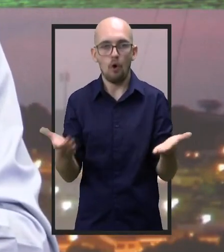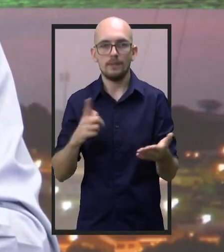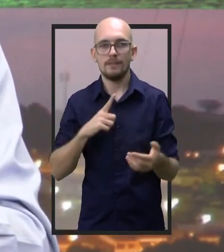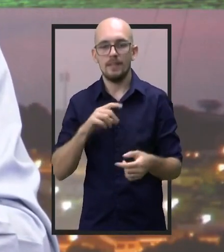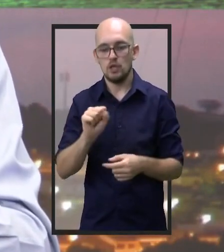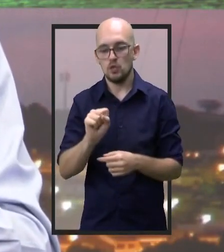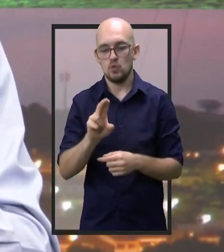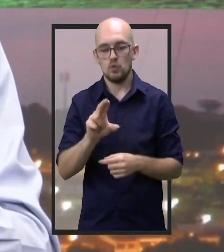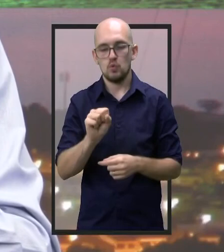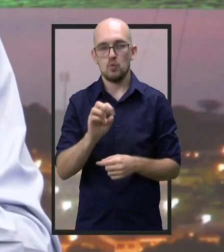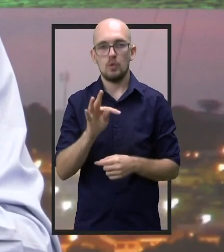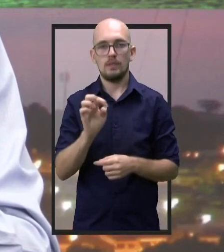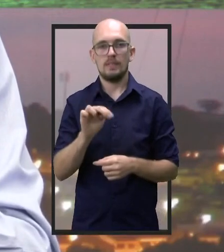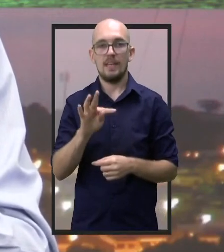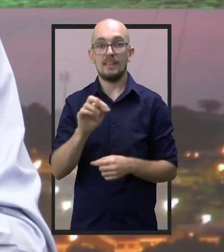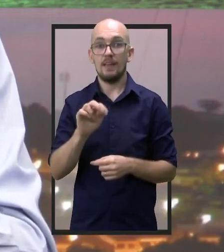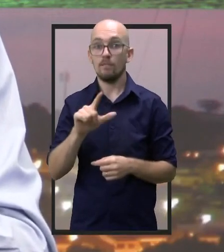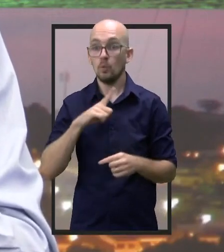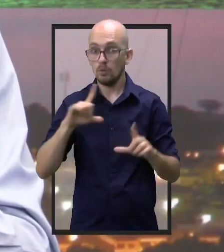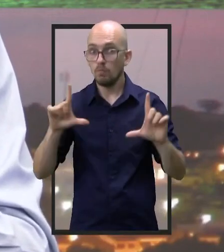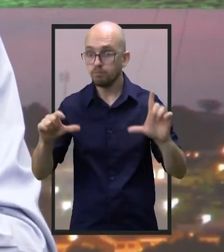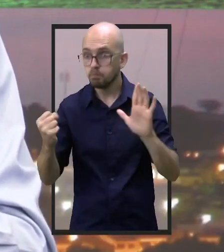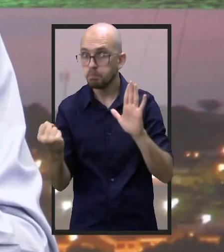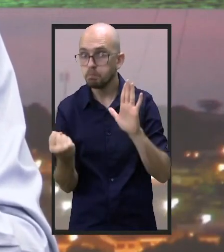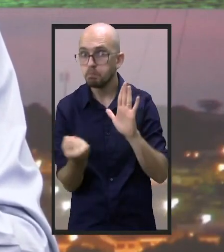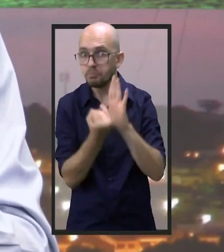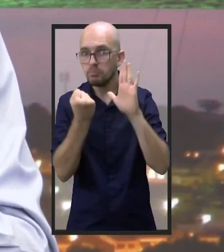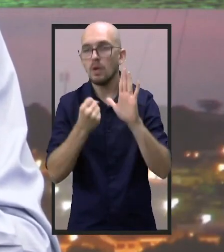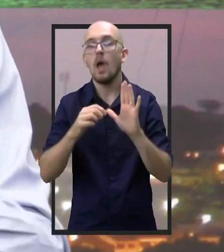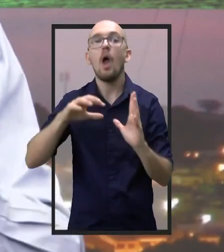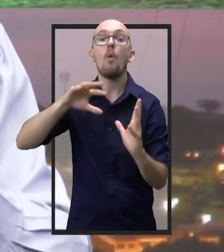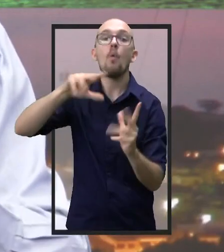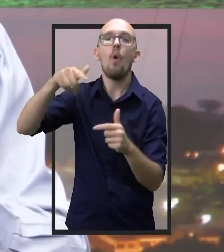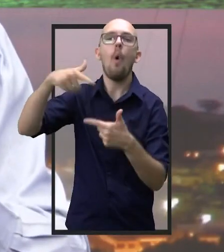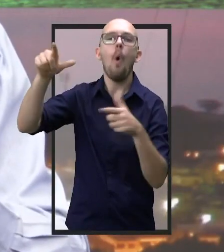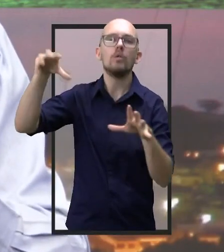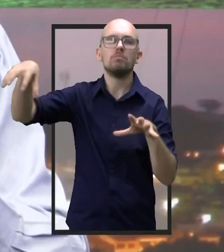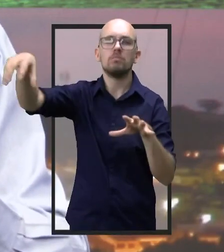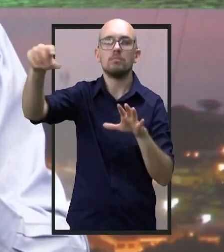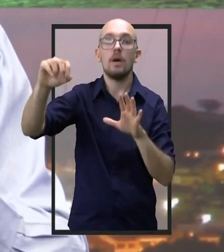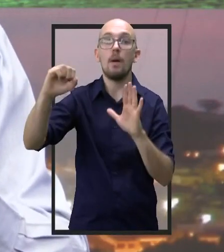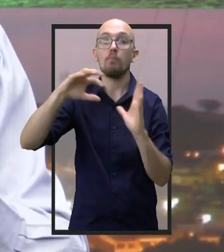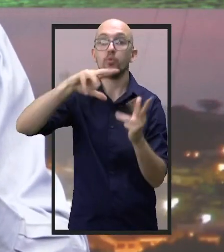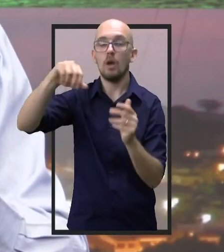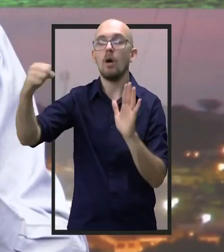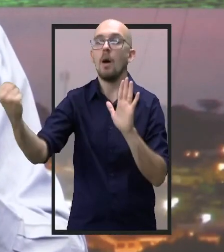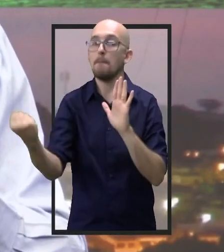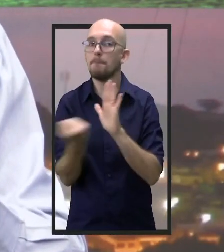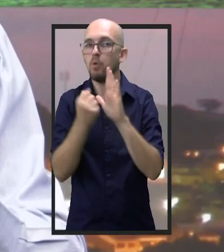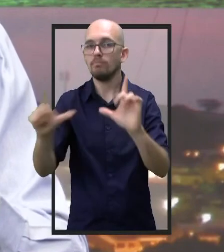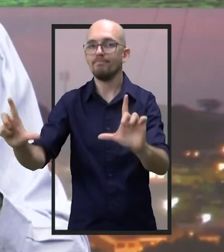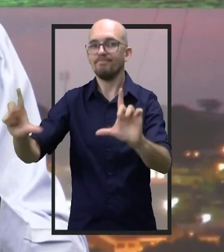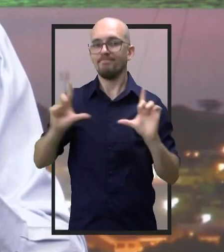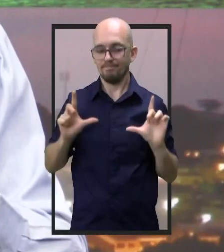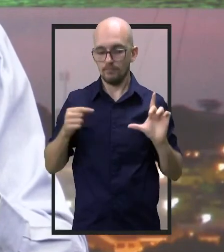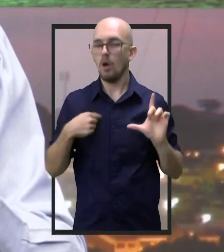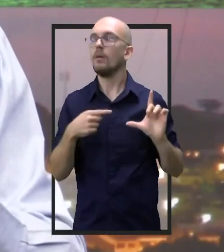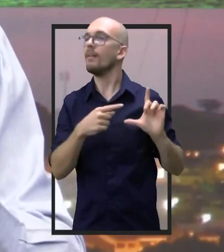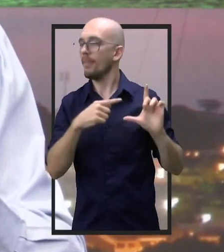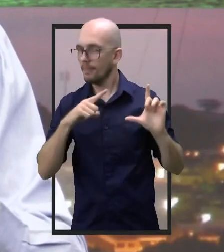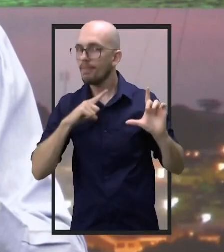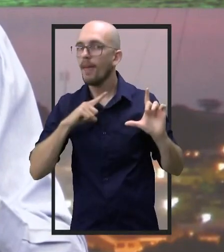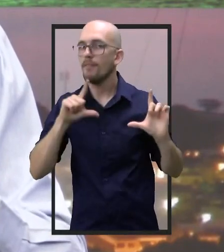certificação internacional. Quem nos certifica são entidades internacionais. Você tem que estar levantando a sua maneira de